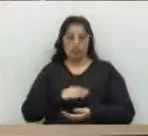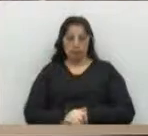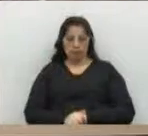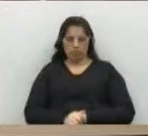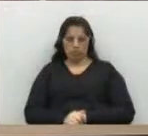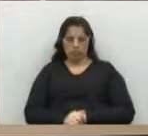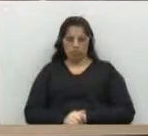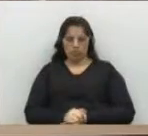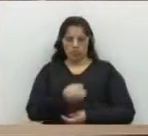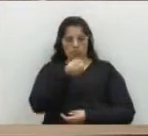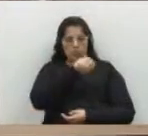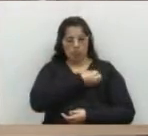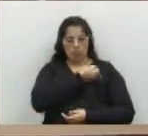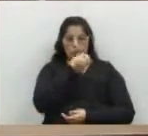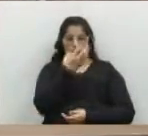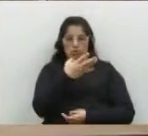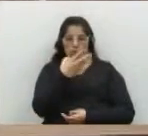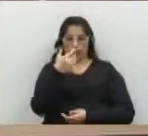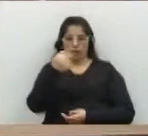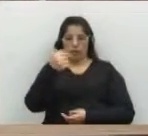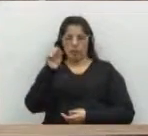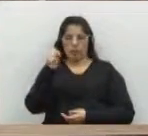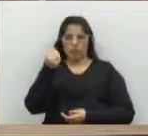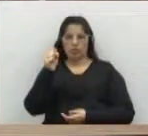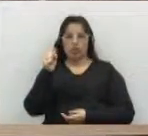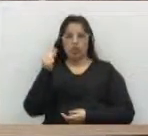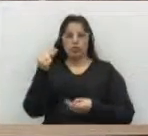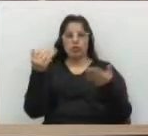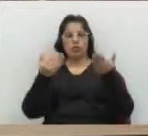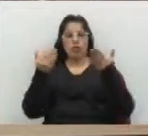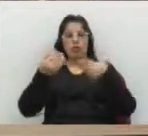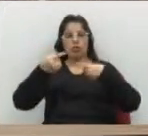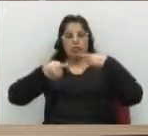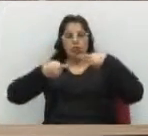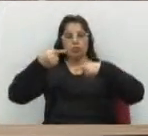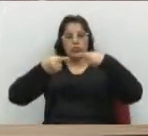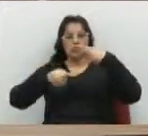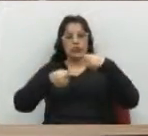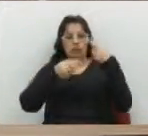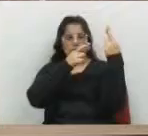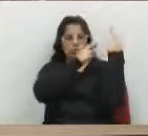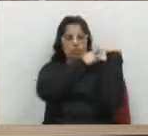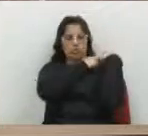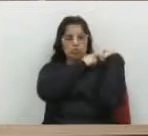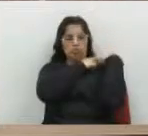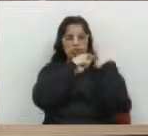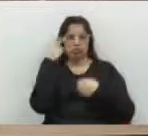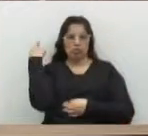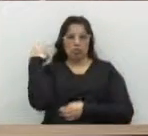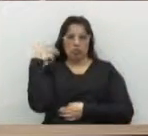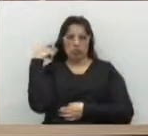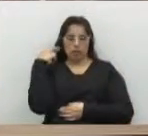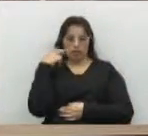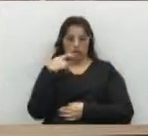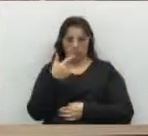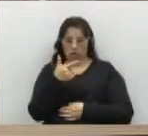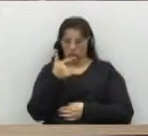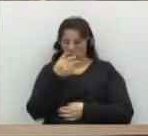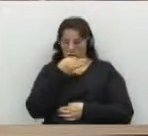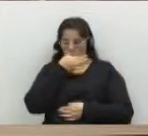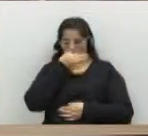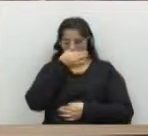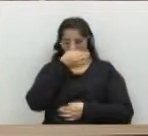Requerimento número 478 do vereador Ronei está em discussão. Não havendo, encaminhe-se direto ao